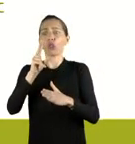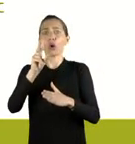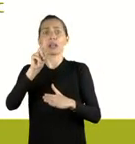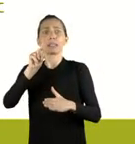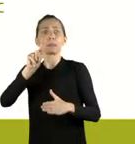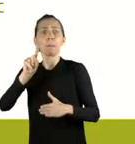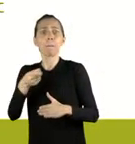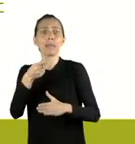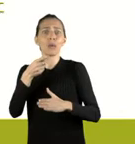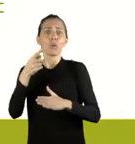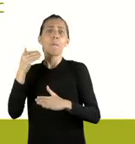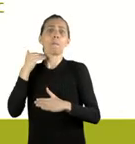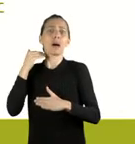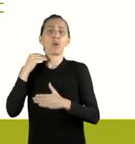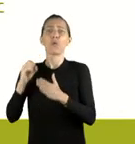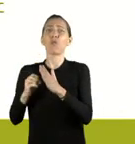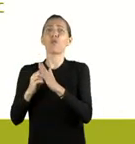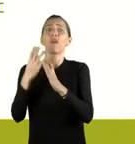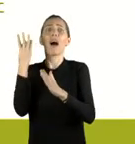bancos. Então,